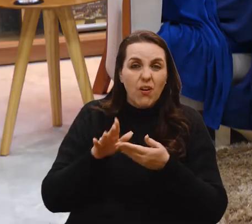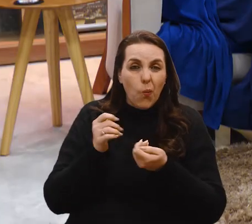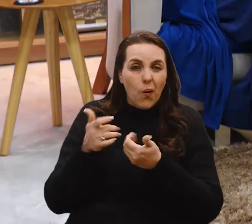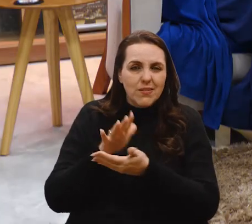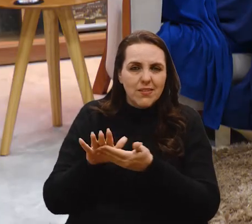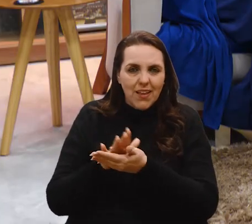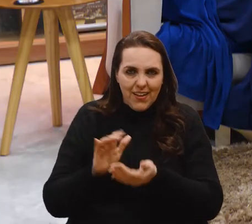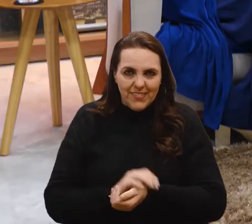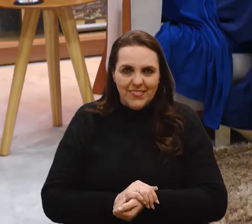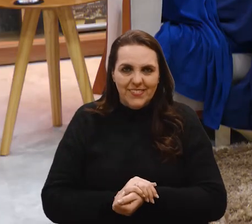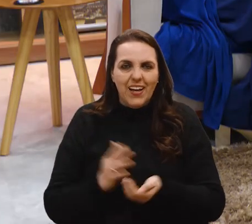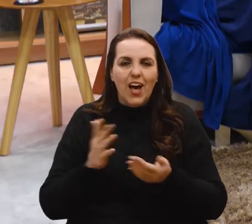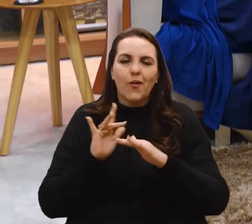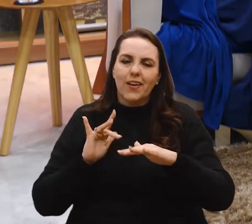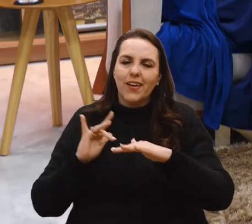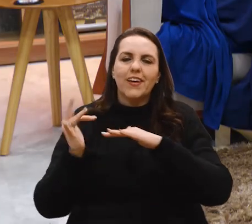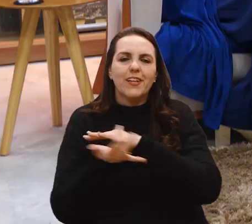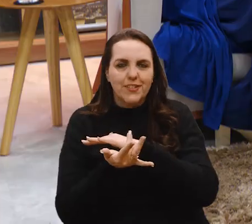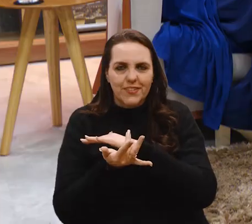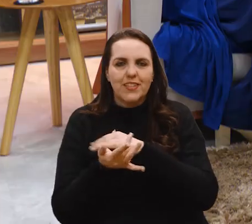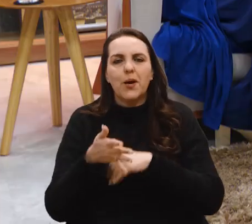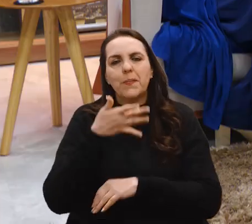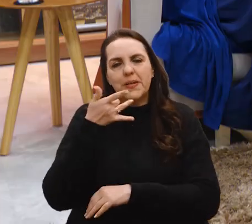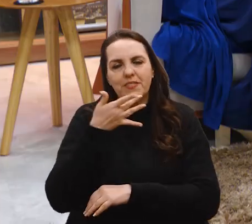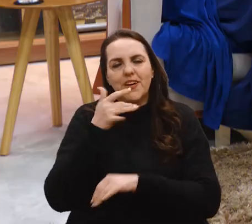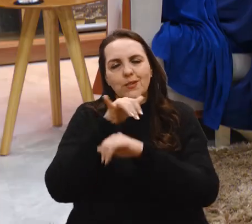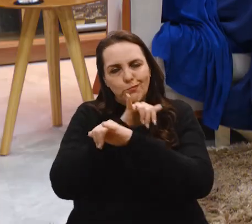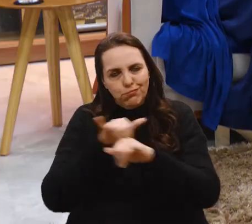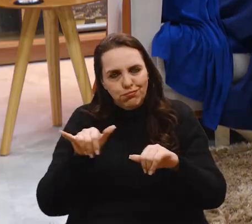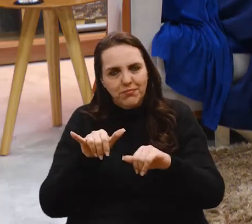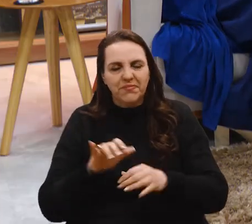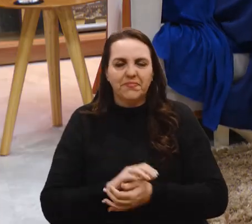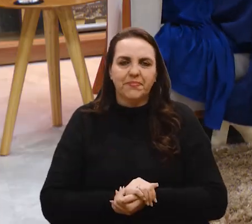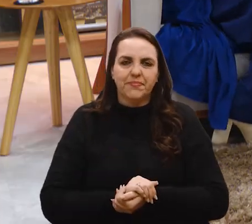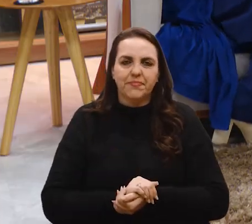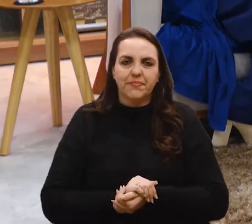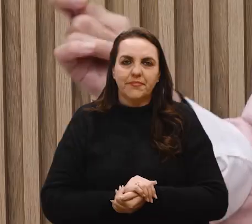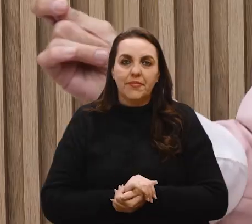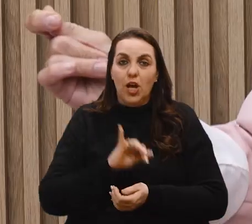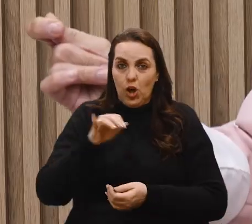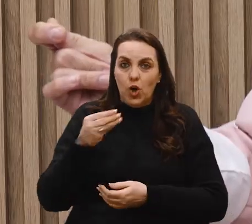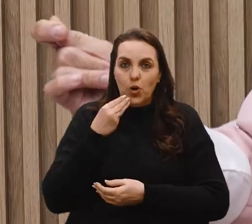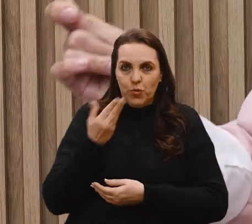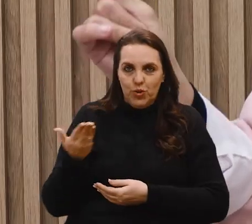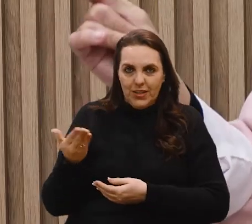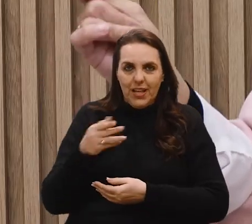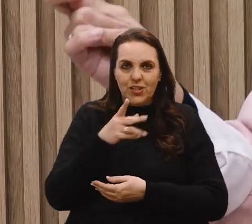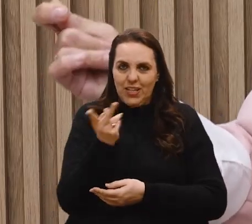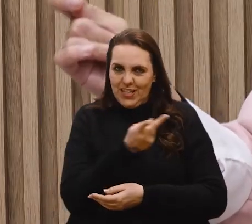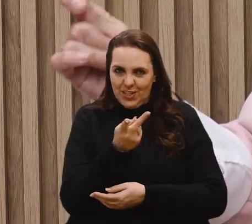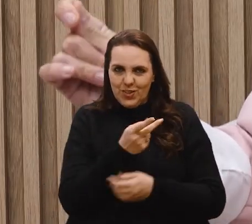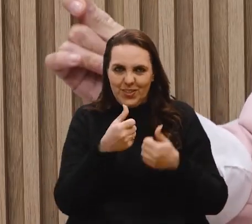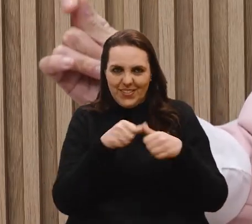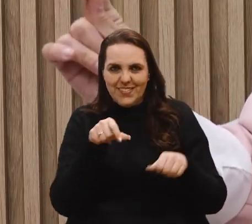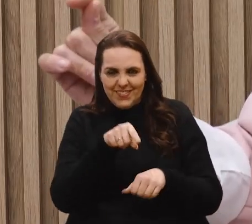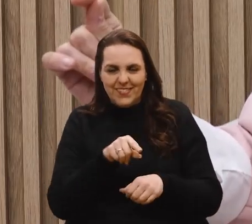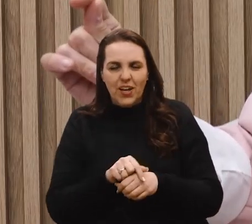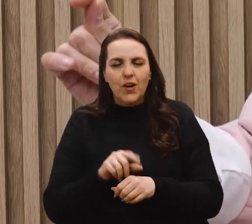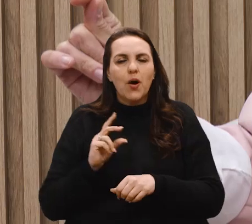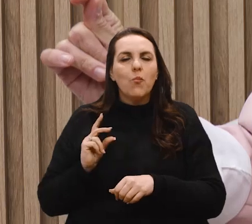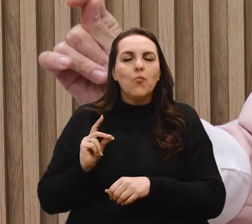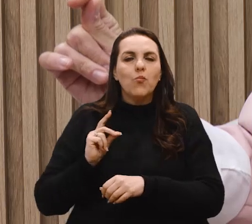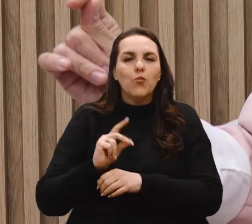também com as questões das redes sociais a gente tem mais facilidade, né? E, Veridiana, eu quero te aproveitar, já que o Pedro e Estela tá aqui, eu sei que por muito tempo também